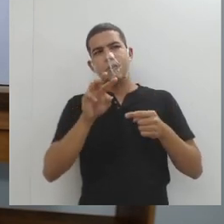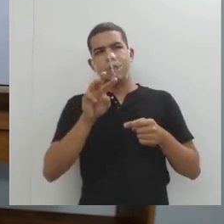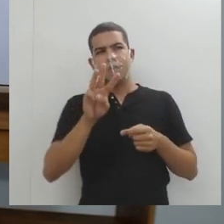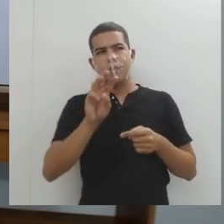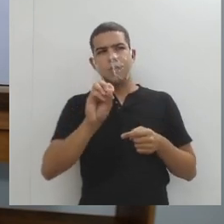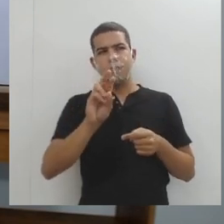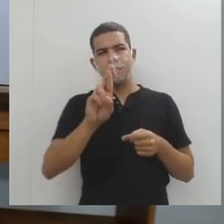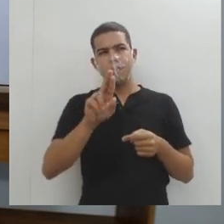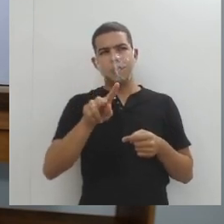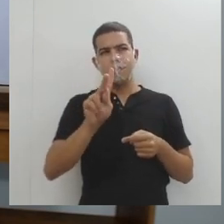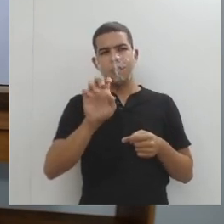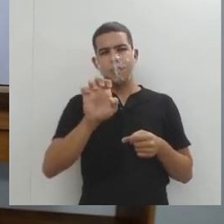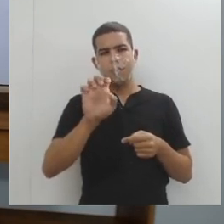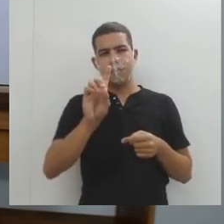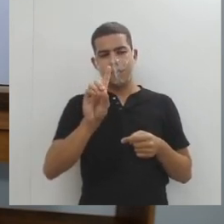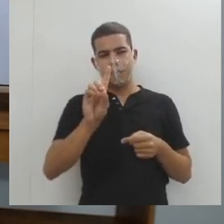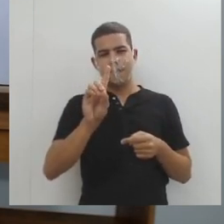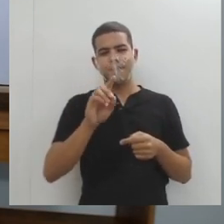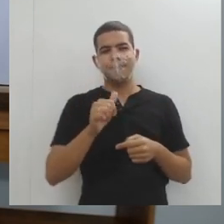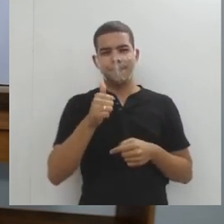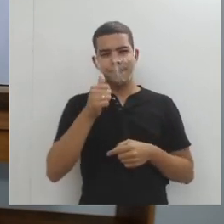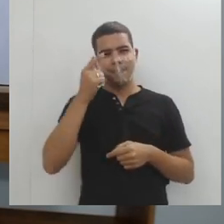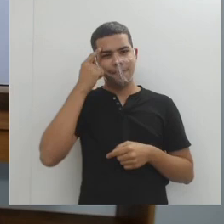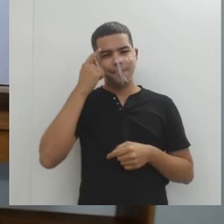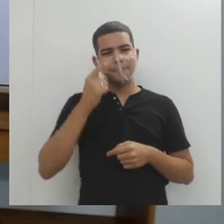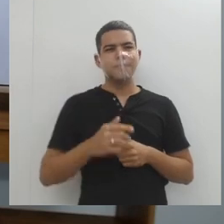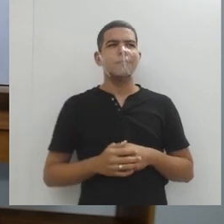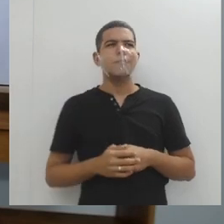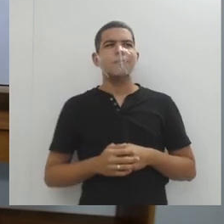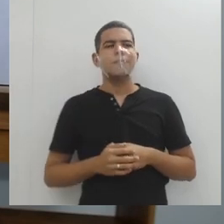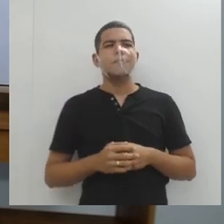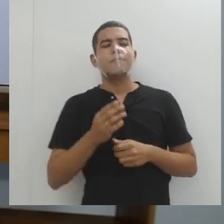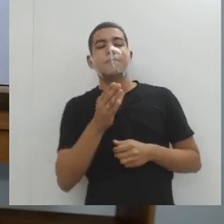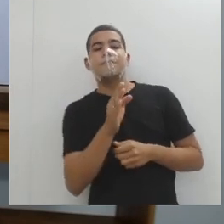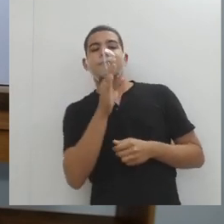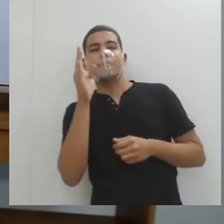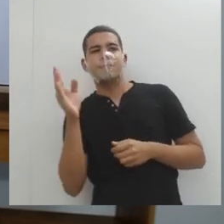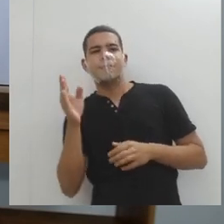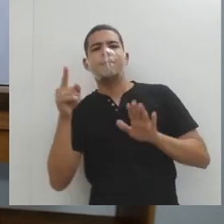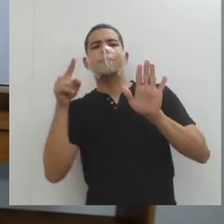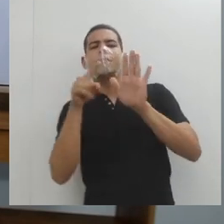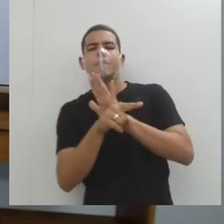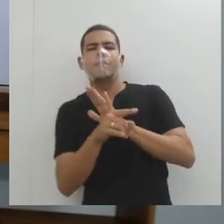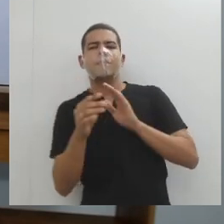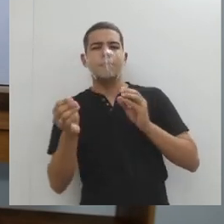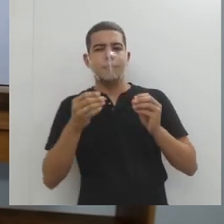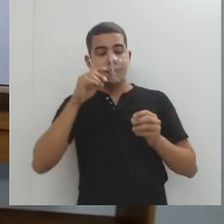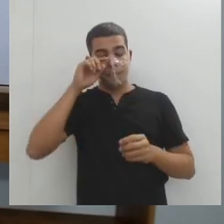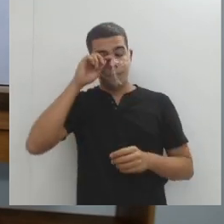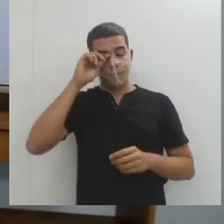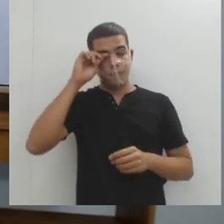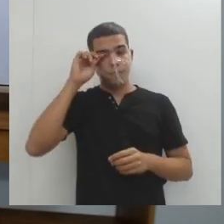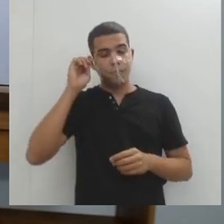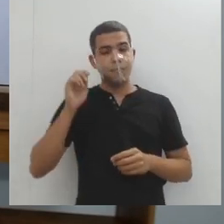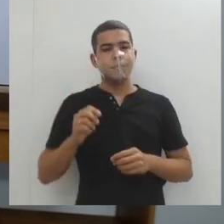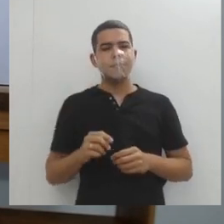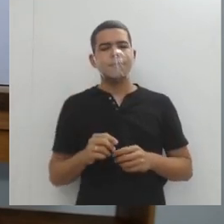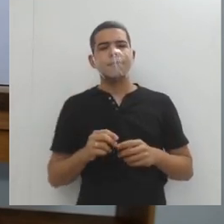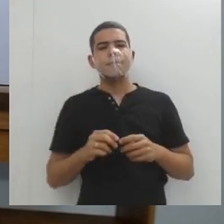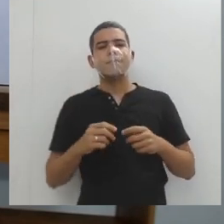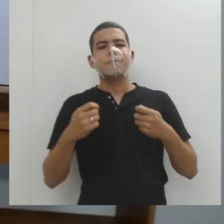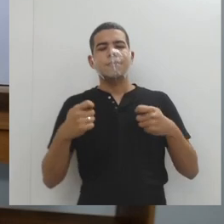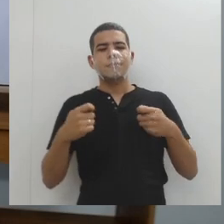She hasn't worked, tá? E aí, voltando para o Simple Past, agora para a pergunta. Todas as vezes que eu formo uma pergunta, a